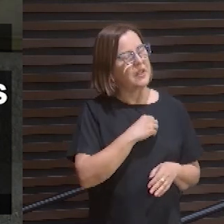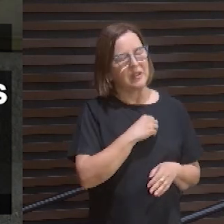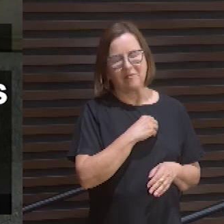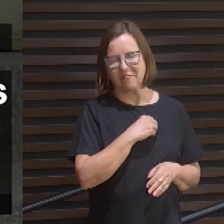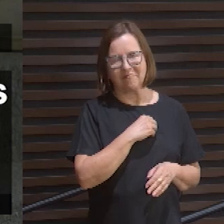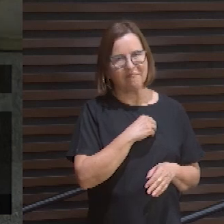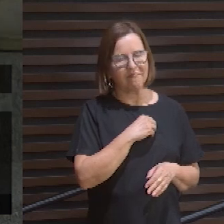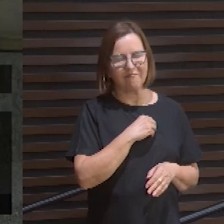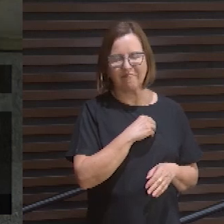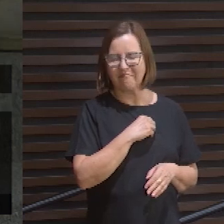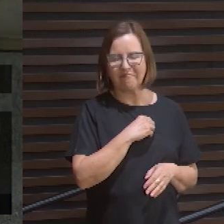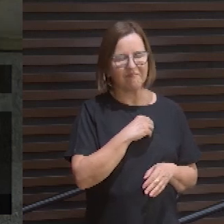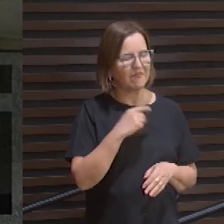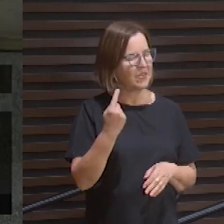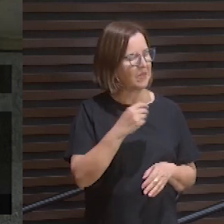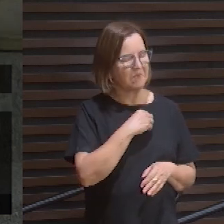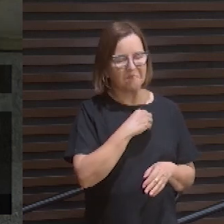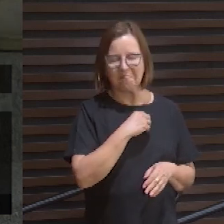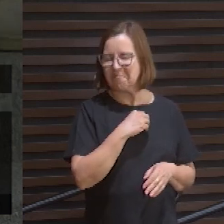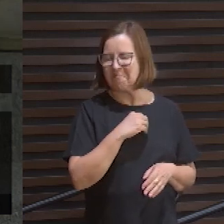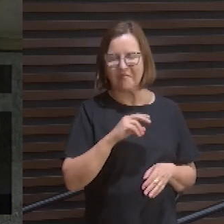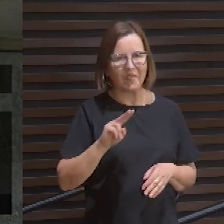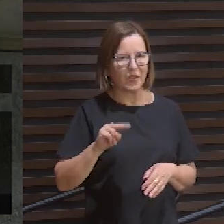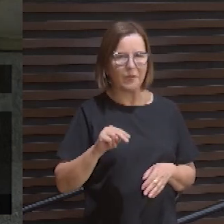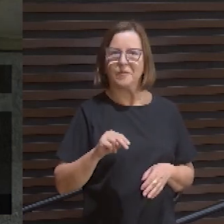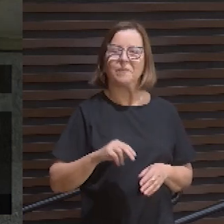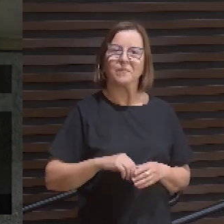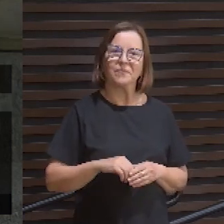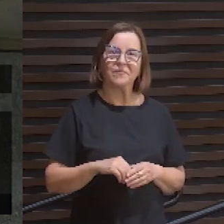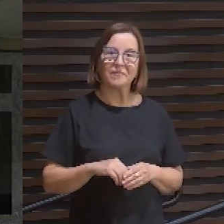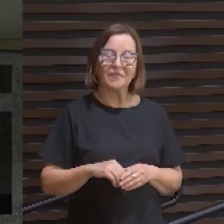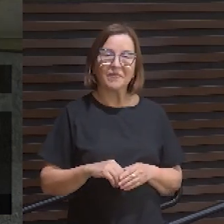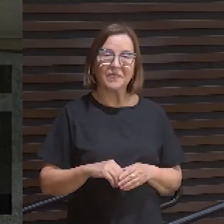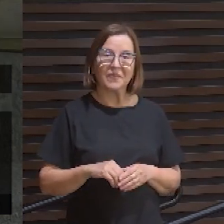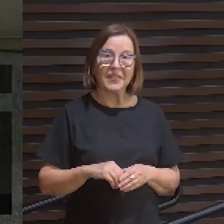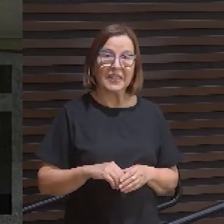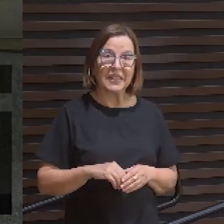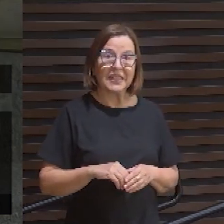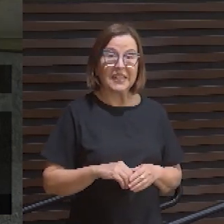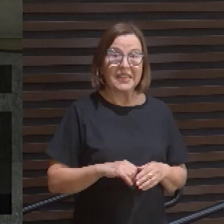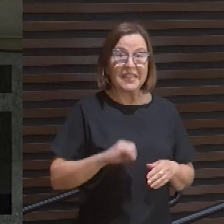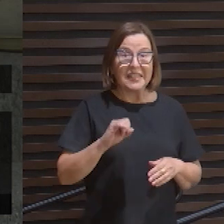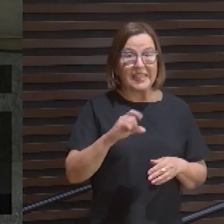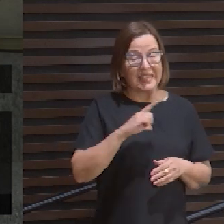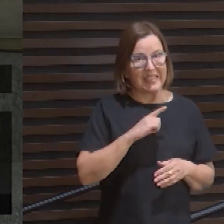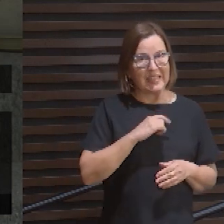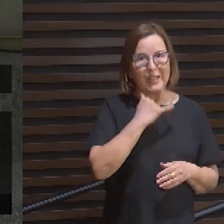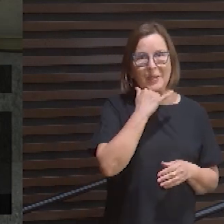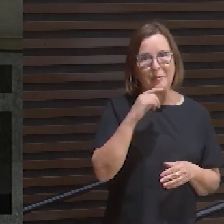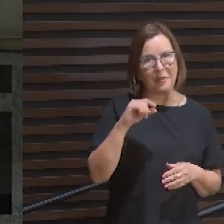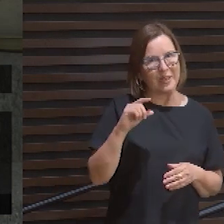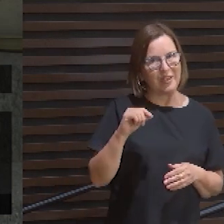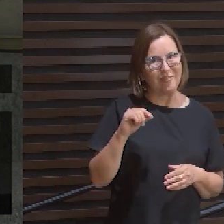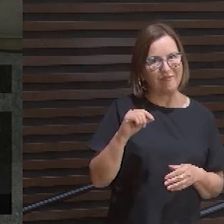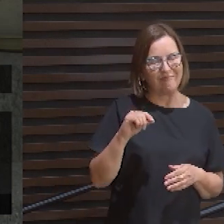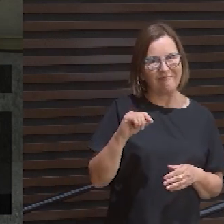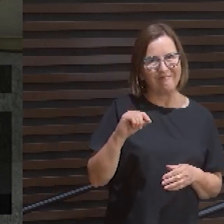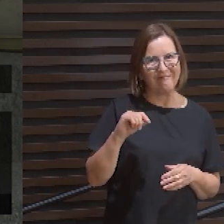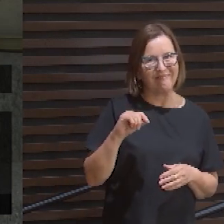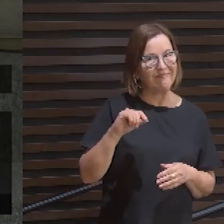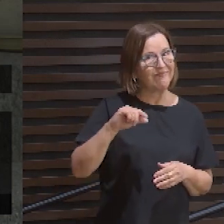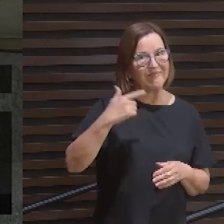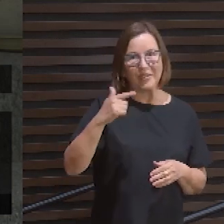para sempre. Ora, onde há remissão destes, já não há oferta pelo